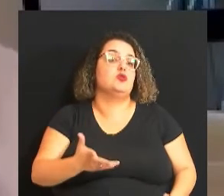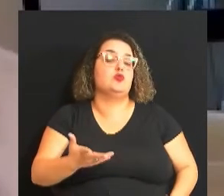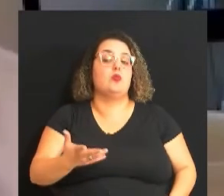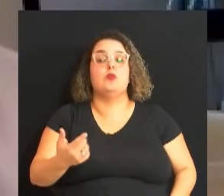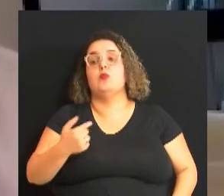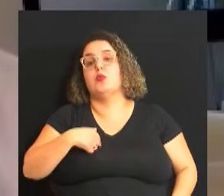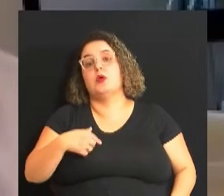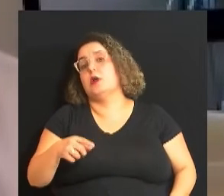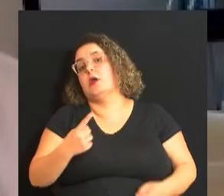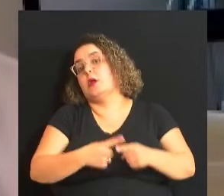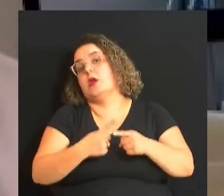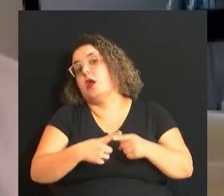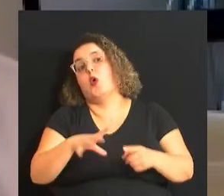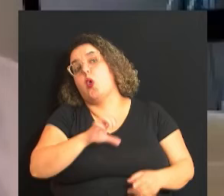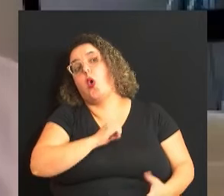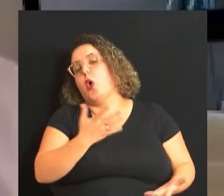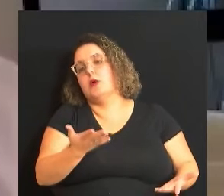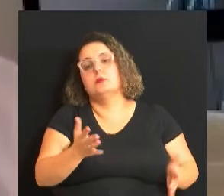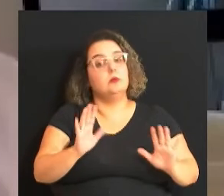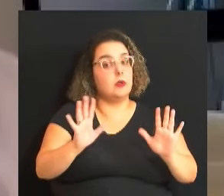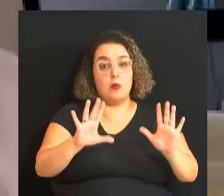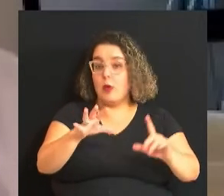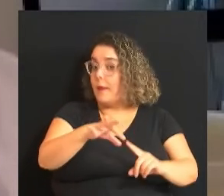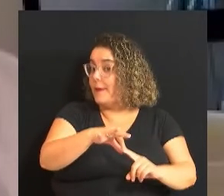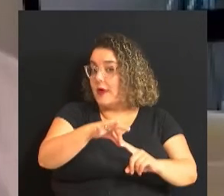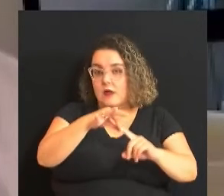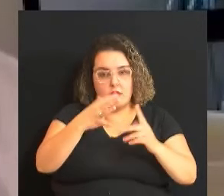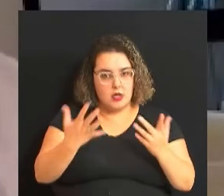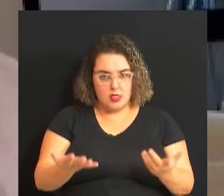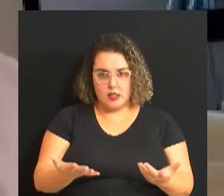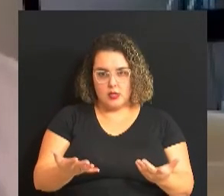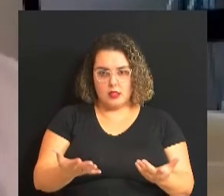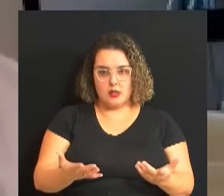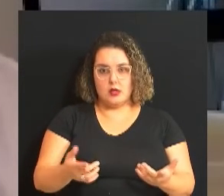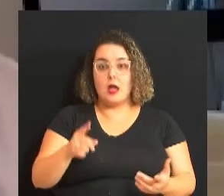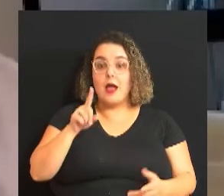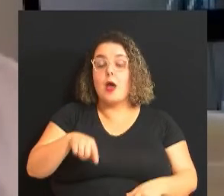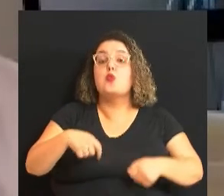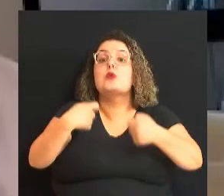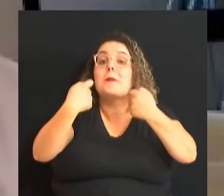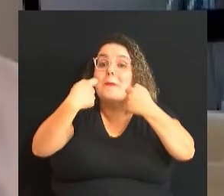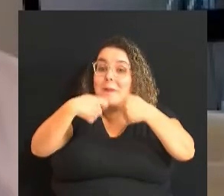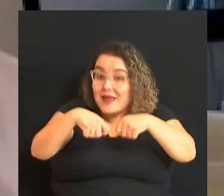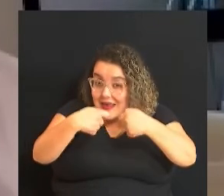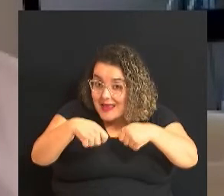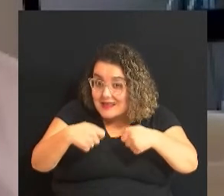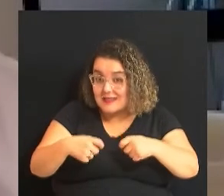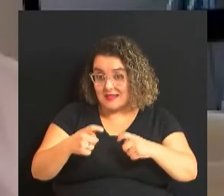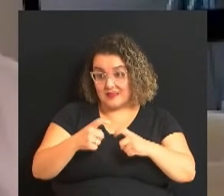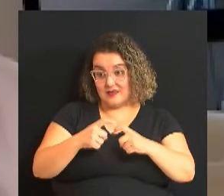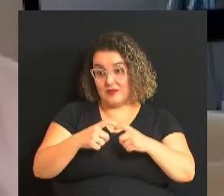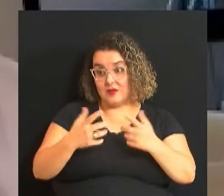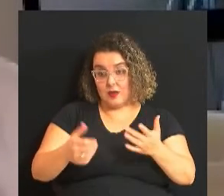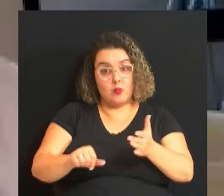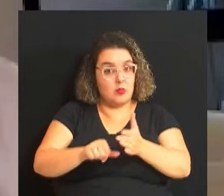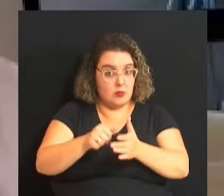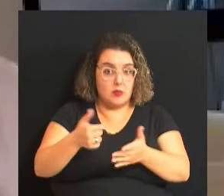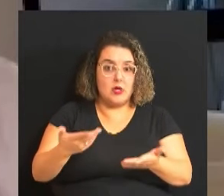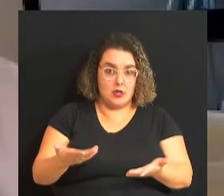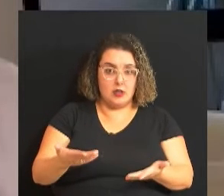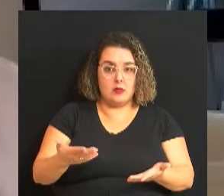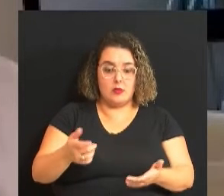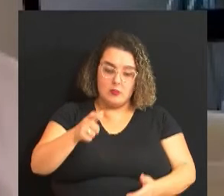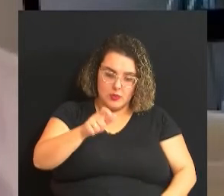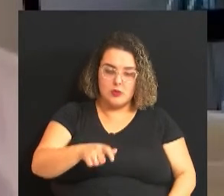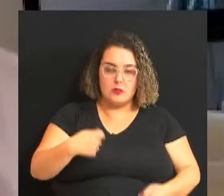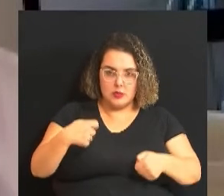outra. Não se trata de preferência, se trata de uma necessidade médica. Primeiro, a pessoa tem que entender